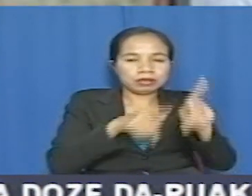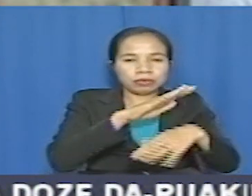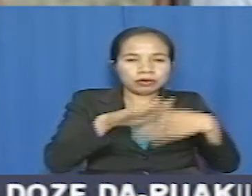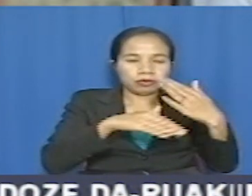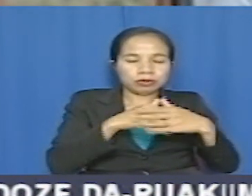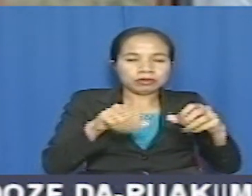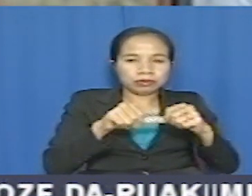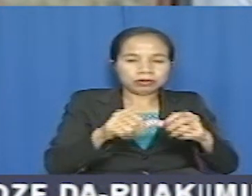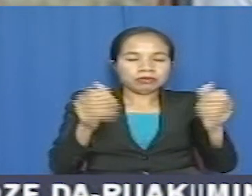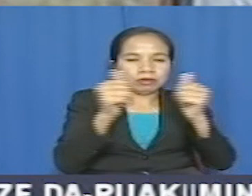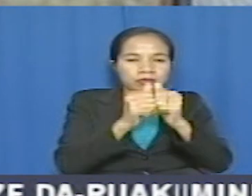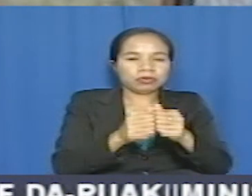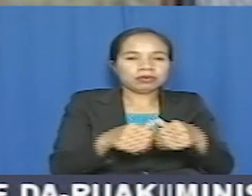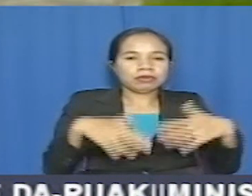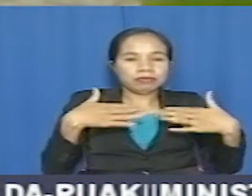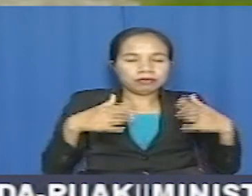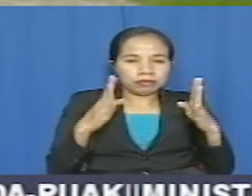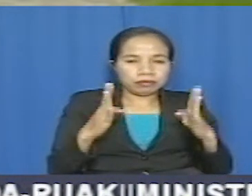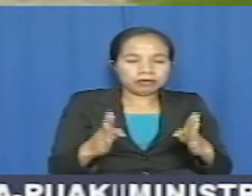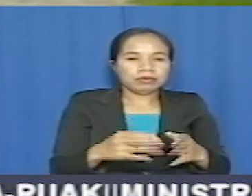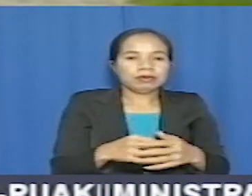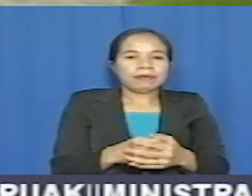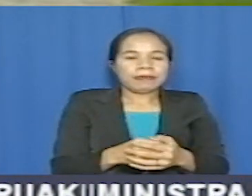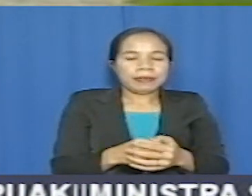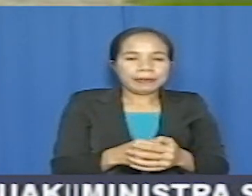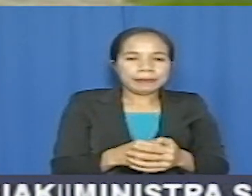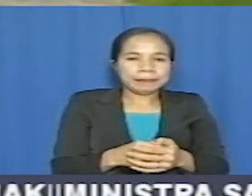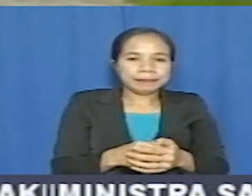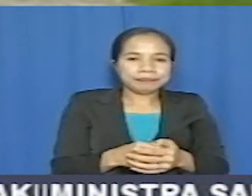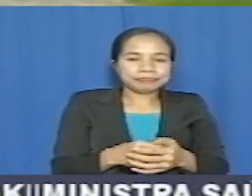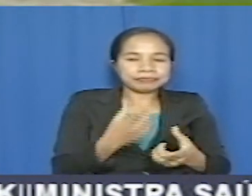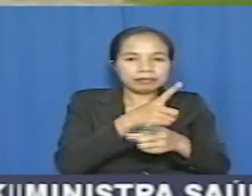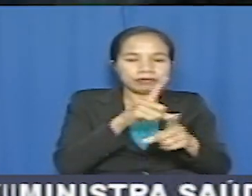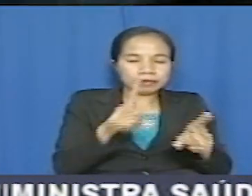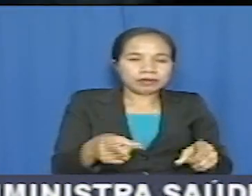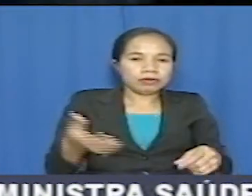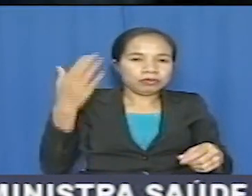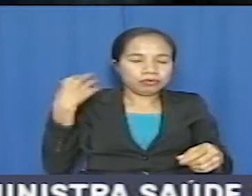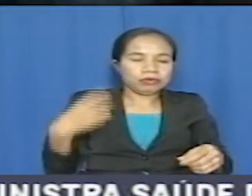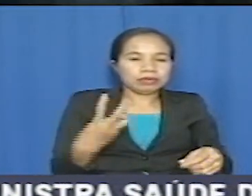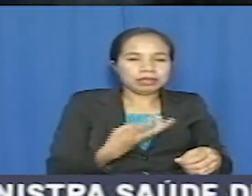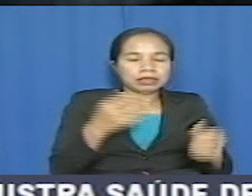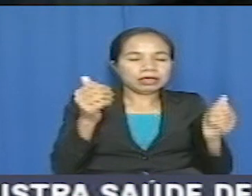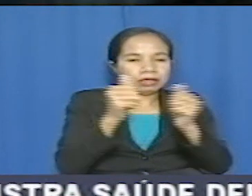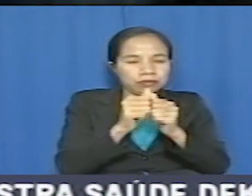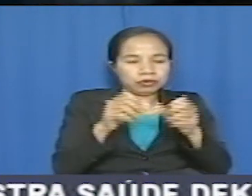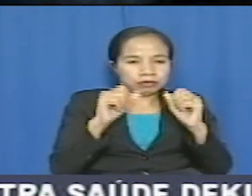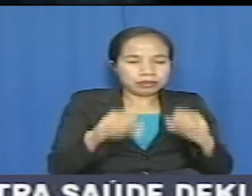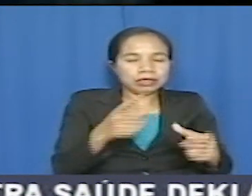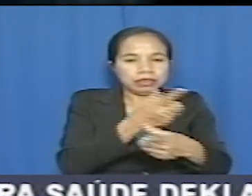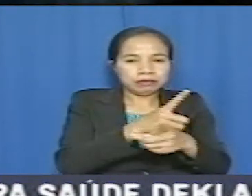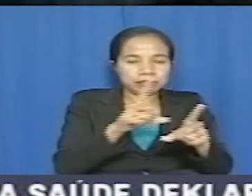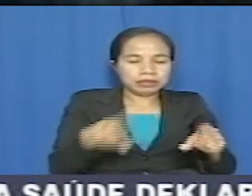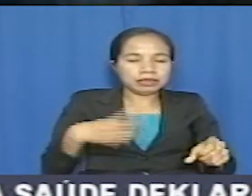mutu, hodi luta liberta povo husi kiak no mukit. Ulo kita mutu, ita bele liberta etniana.